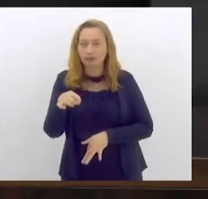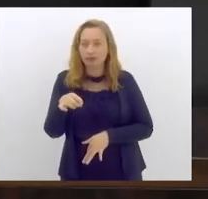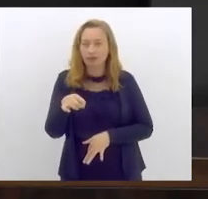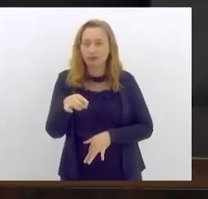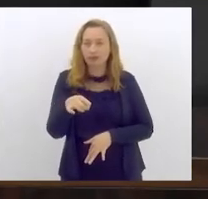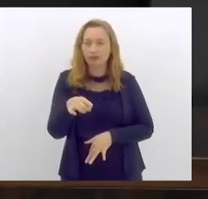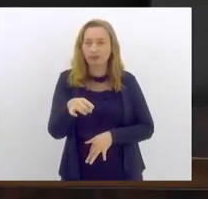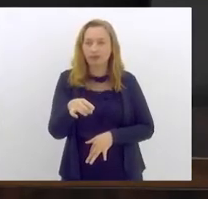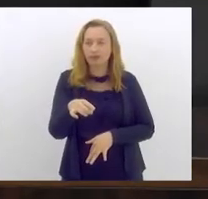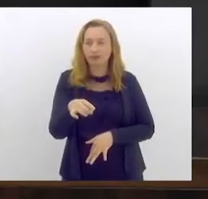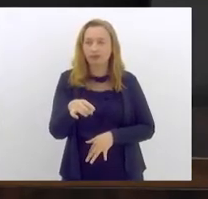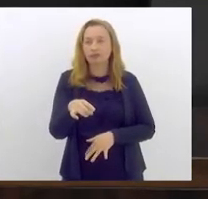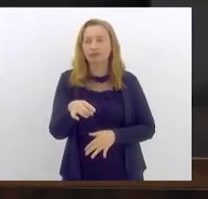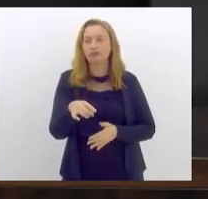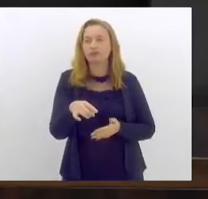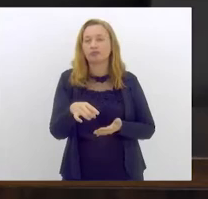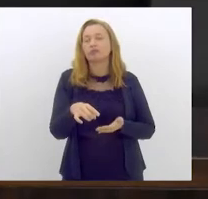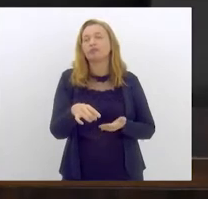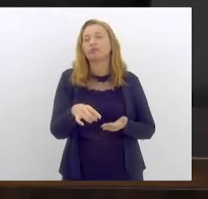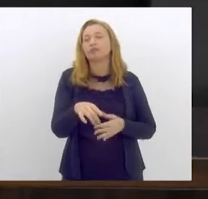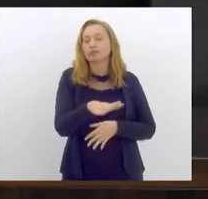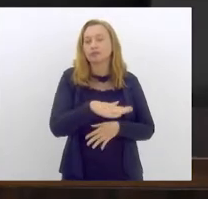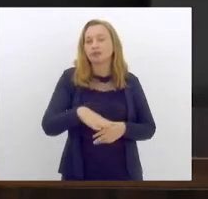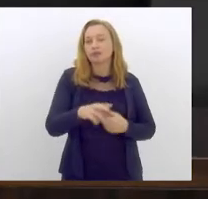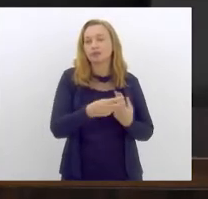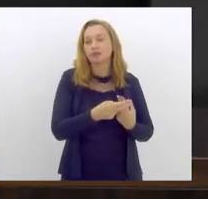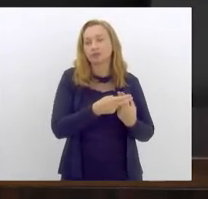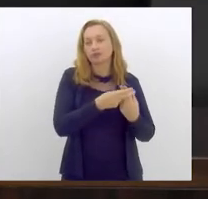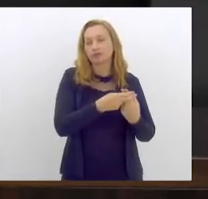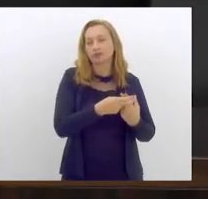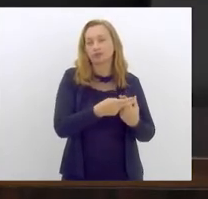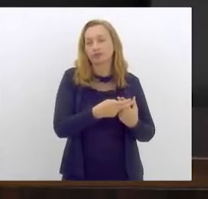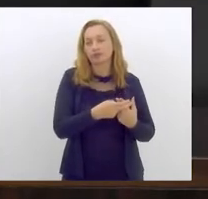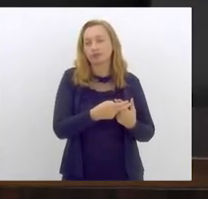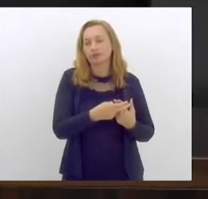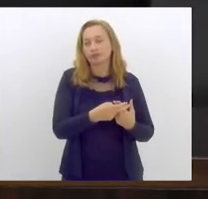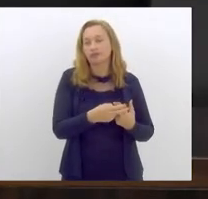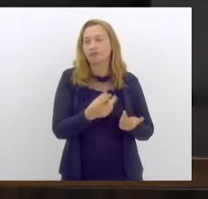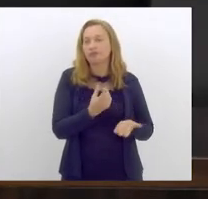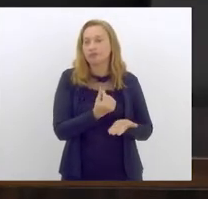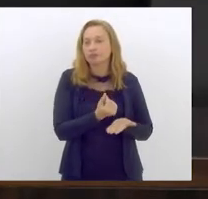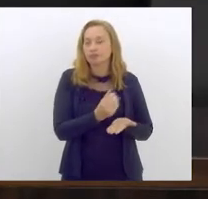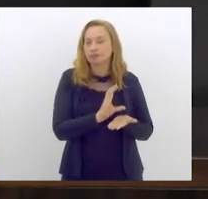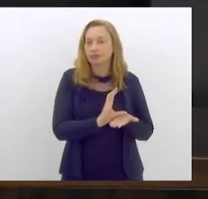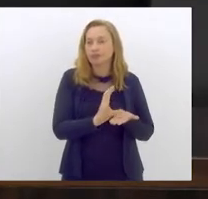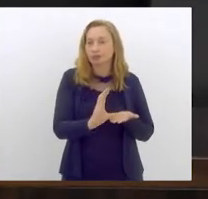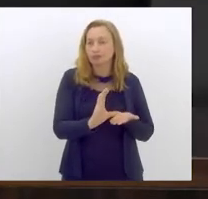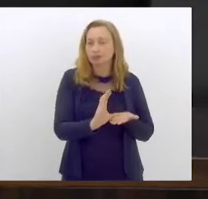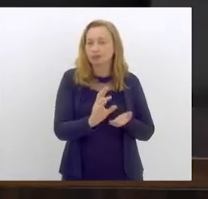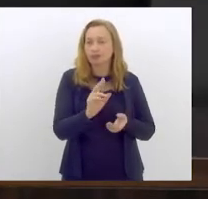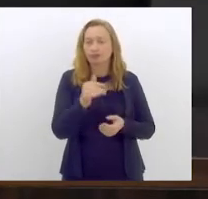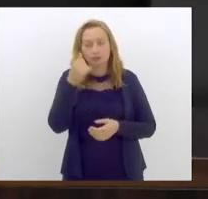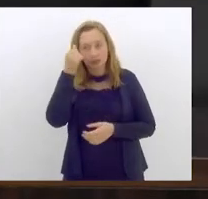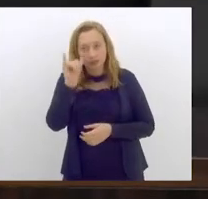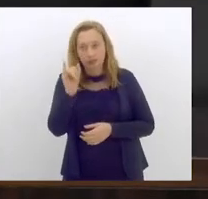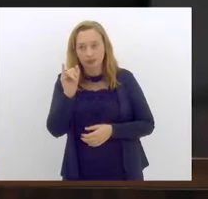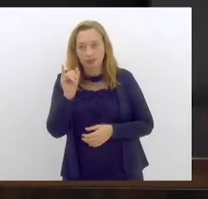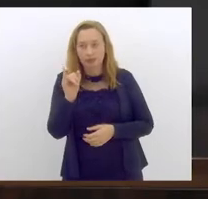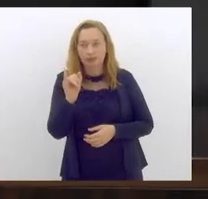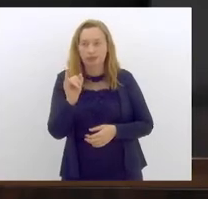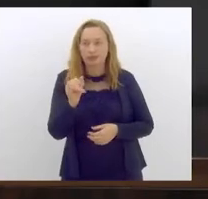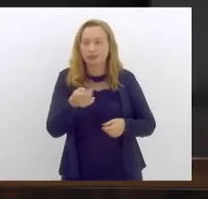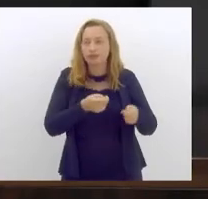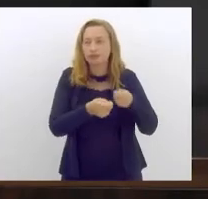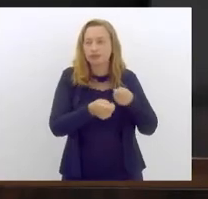da área do SUS entre eles as verbas destinadas a prevenção e